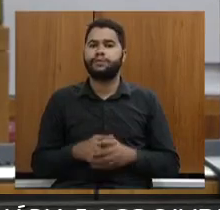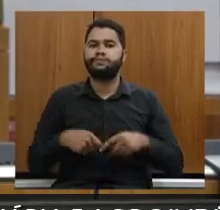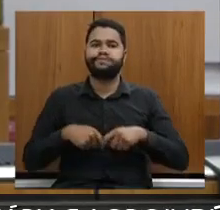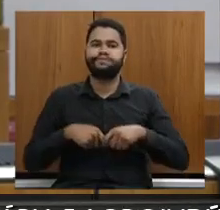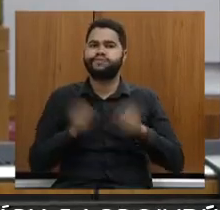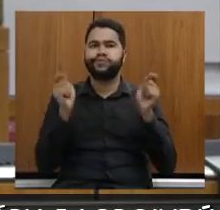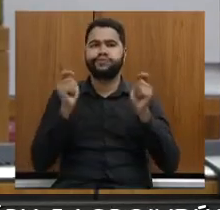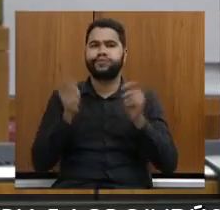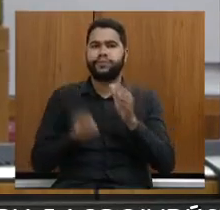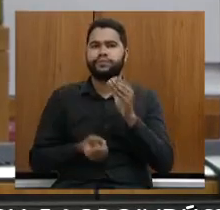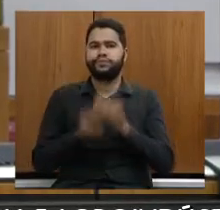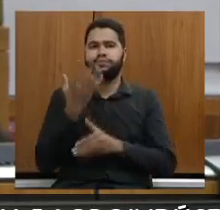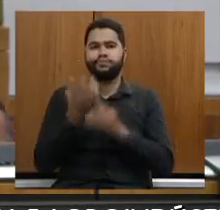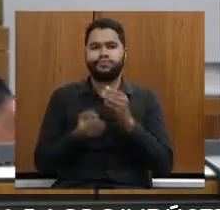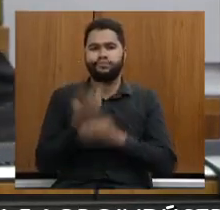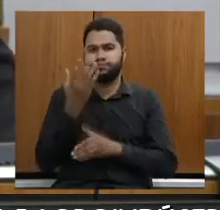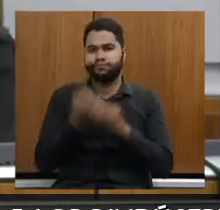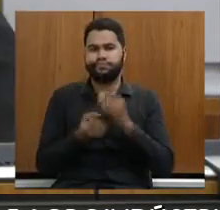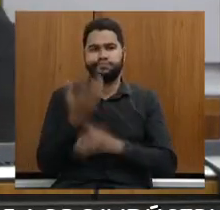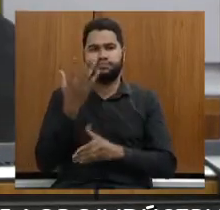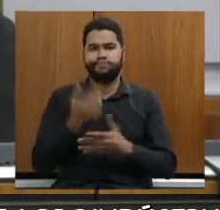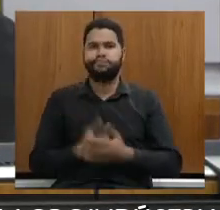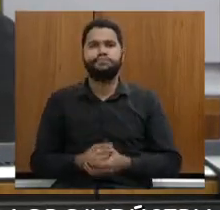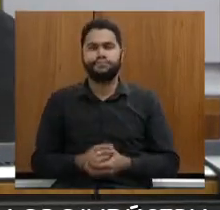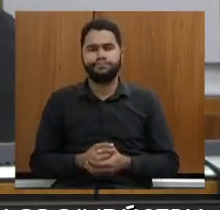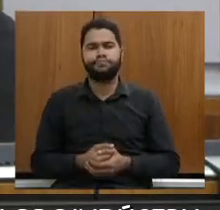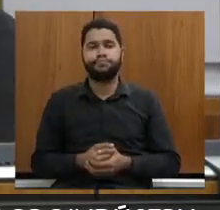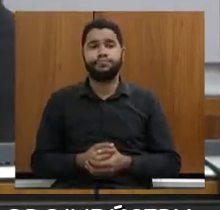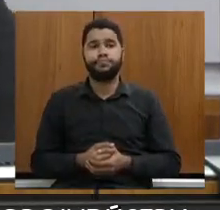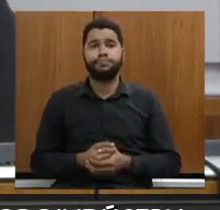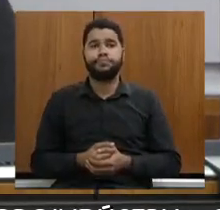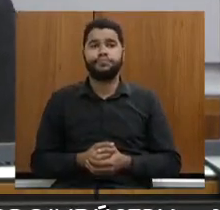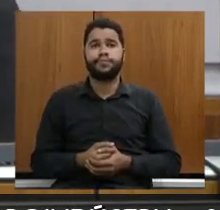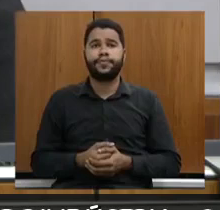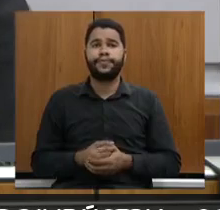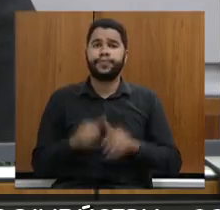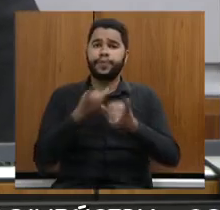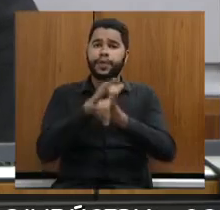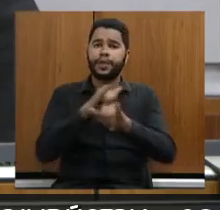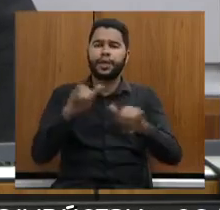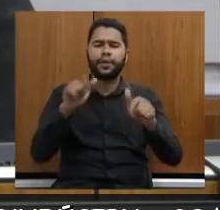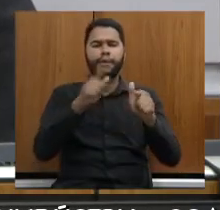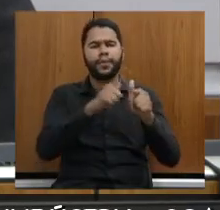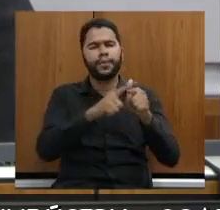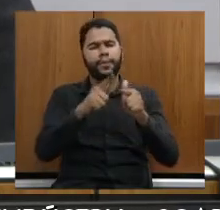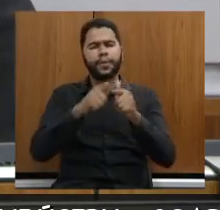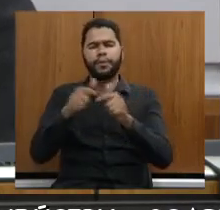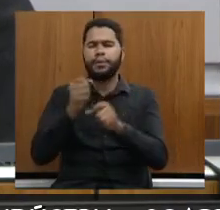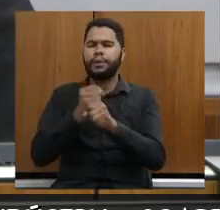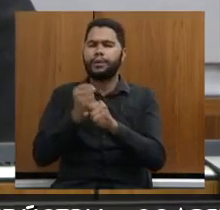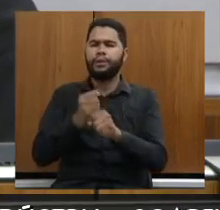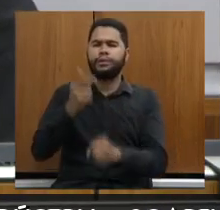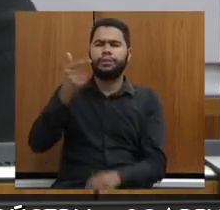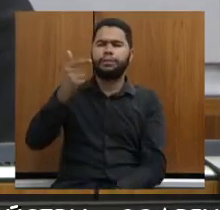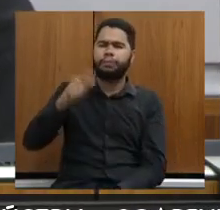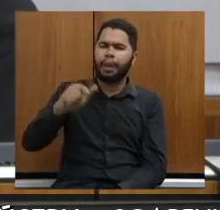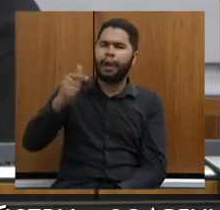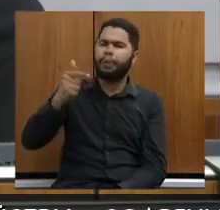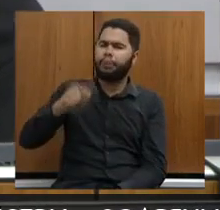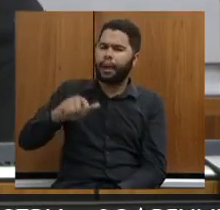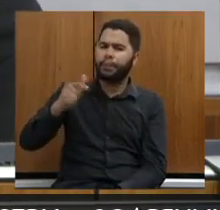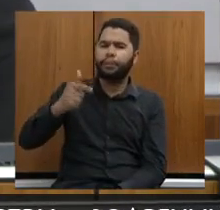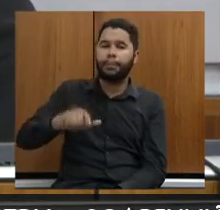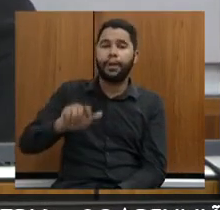impossibilitados de produzir um é esses como eu falei um problema aqui todo ano se repete mas